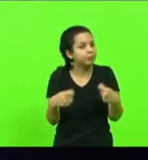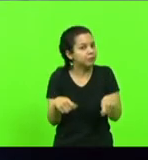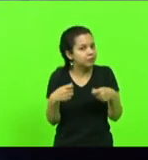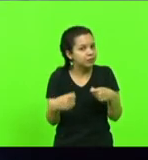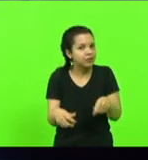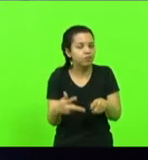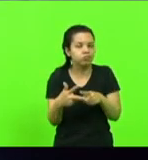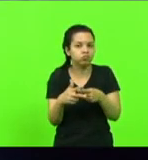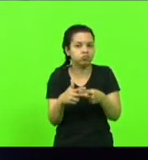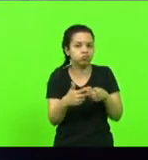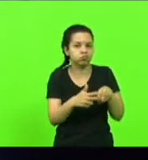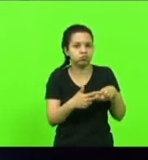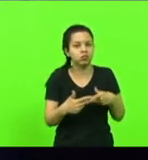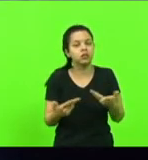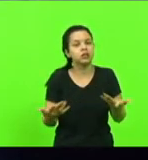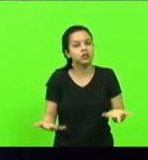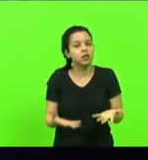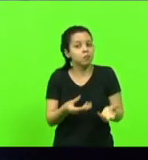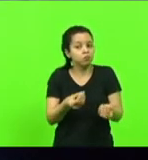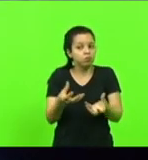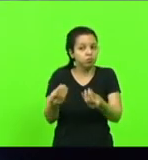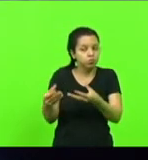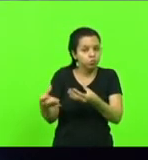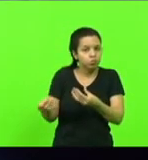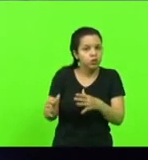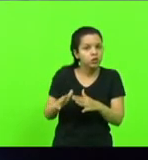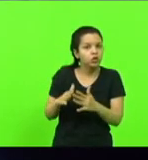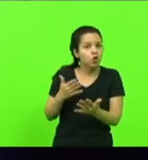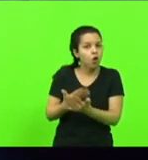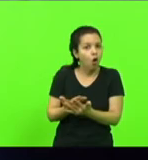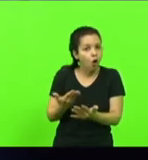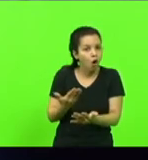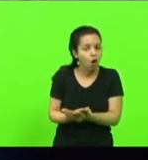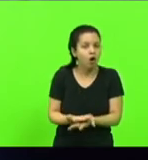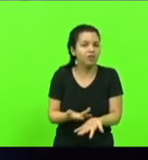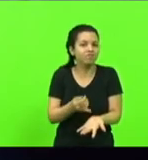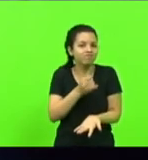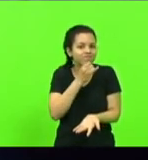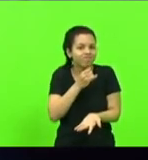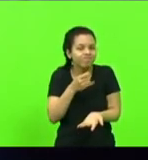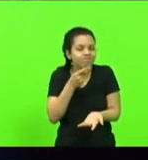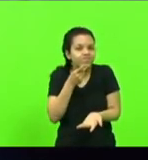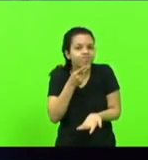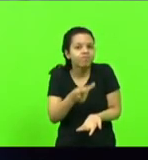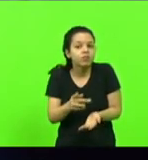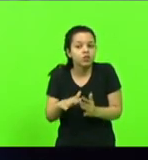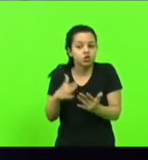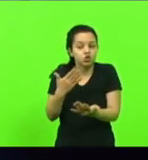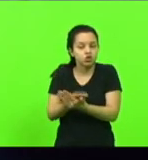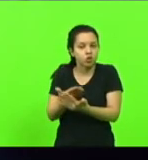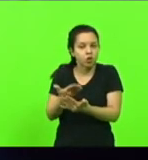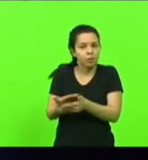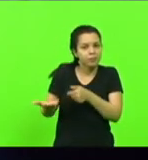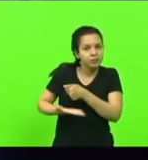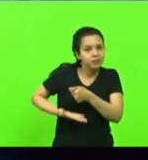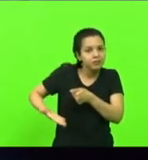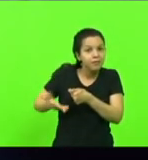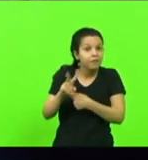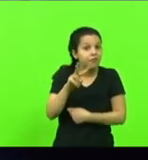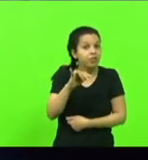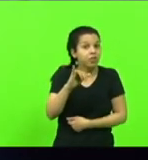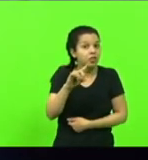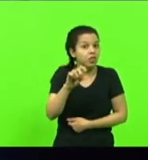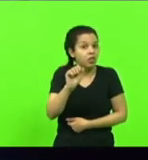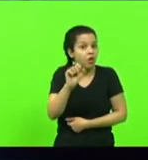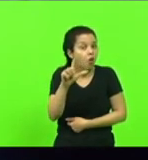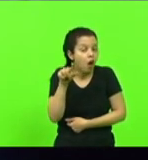revitalizada. Então, muitas escolas, além dessa que eu cito aqui, da Escola Básica Vidal Ramos Júnior de Concórdia, precisam dessas